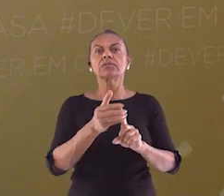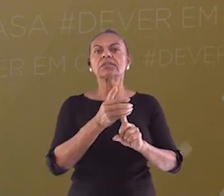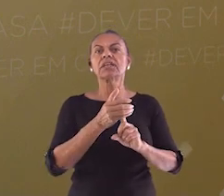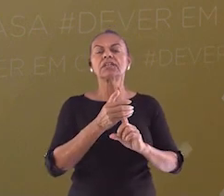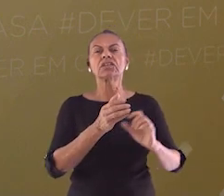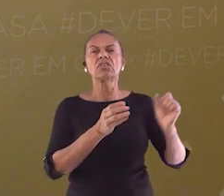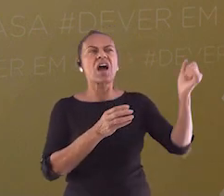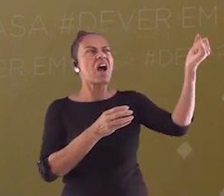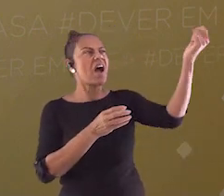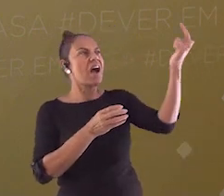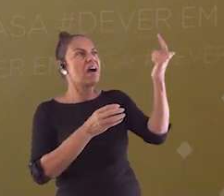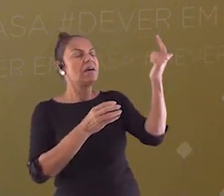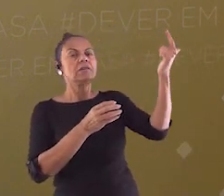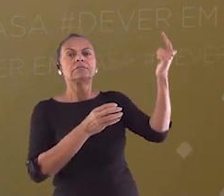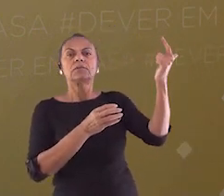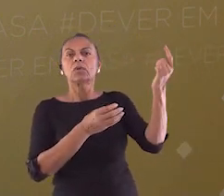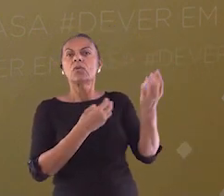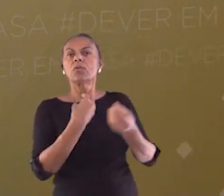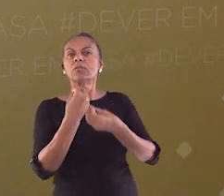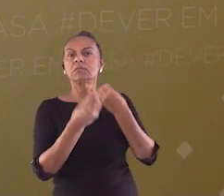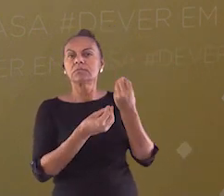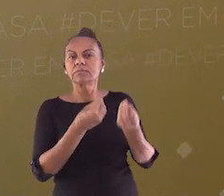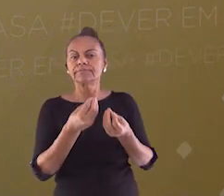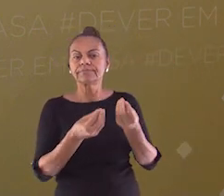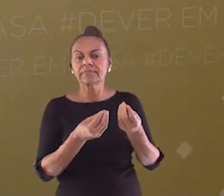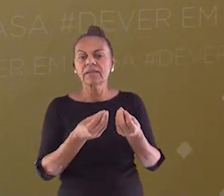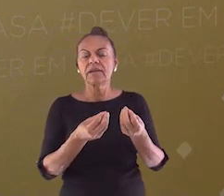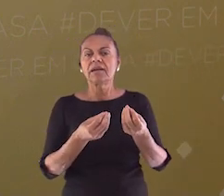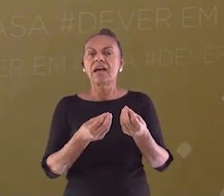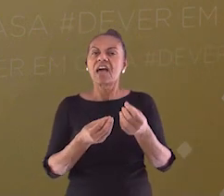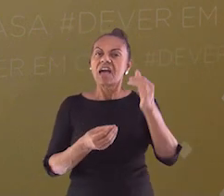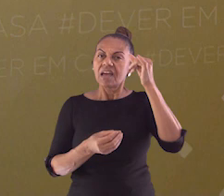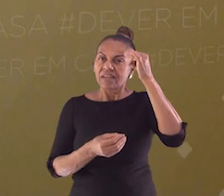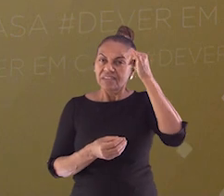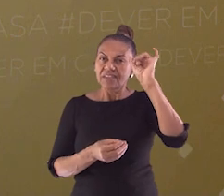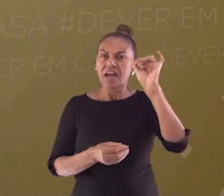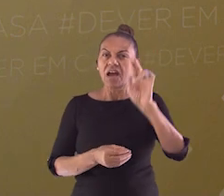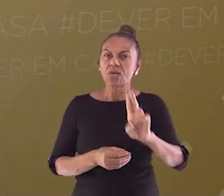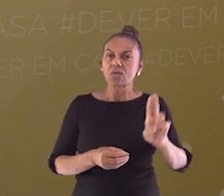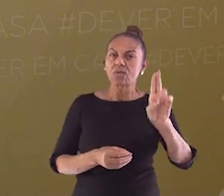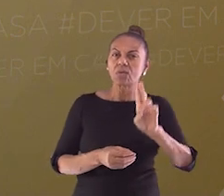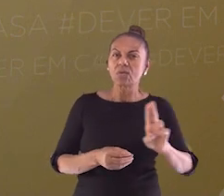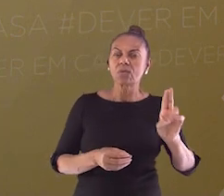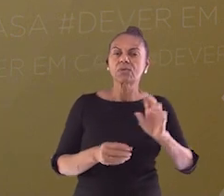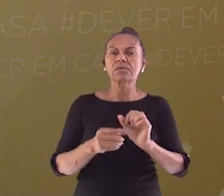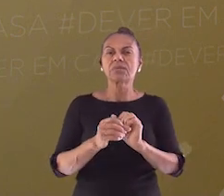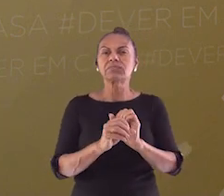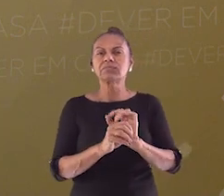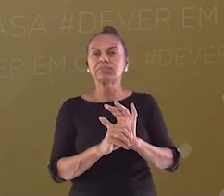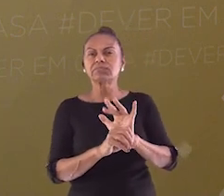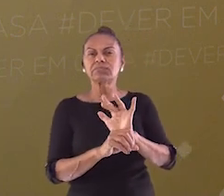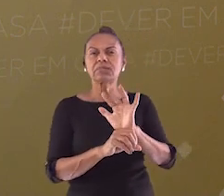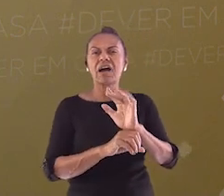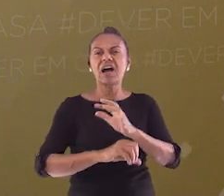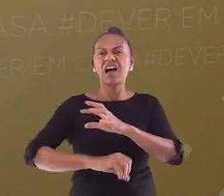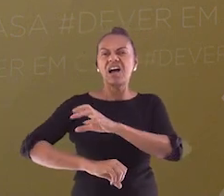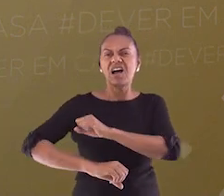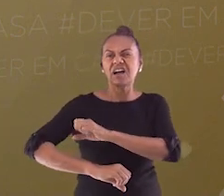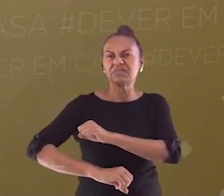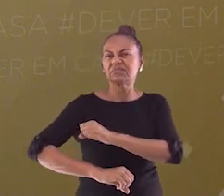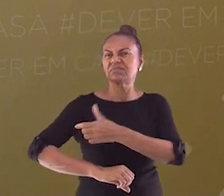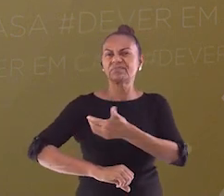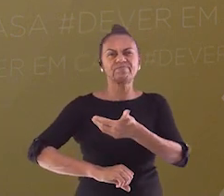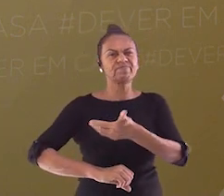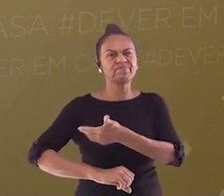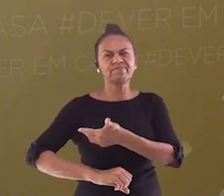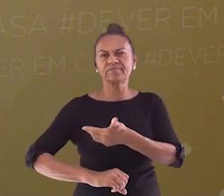dos raios ultravioleta, precisamos, além de evitar atitudes que causam a degradação da camada de ozônio, como evitar o